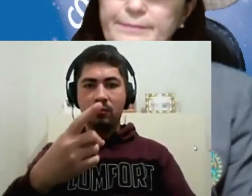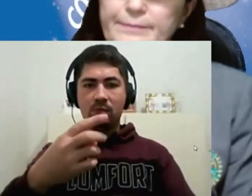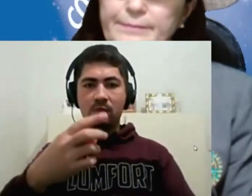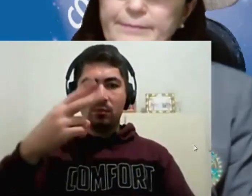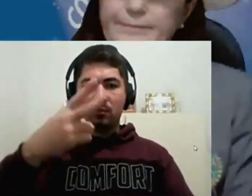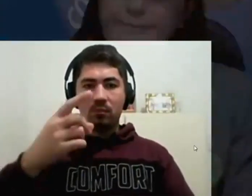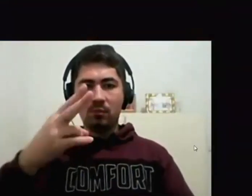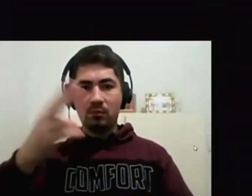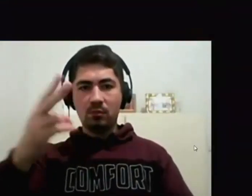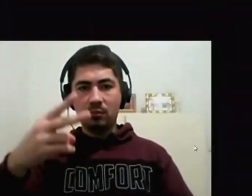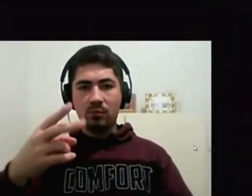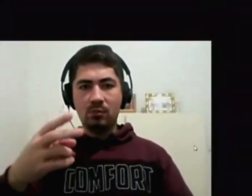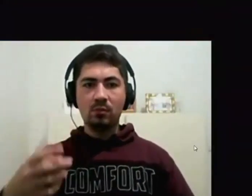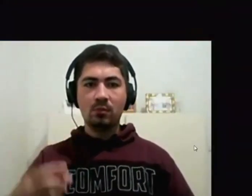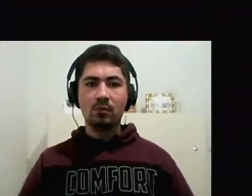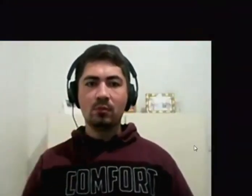2021-2022.